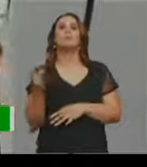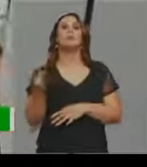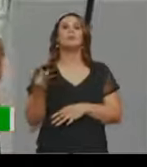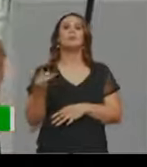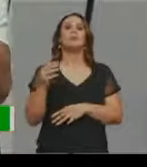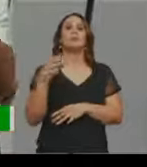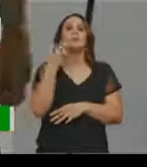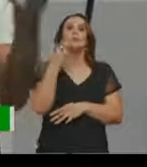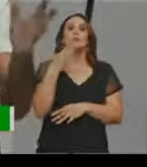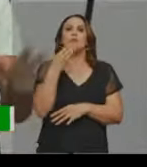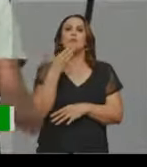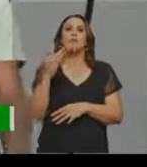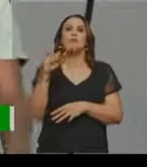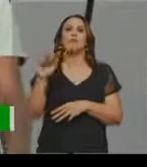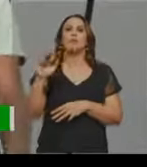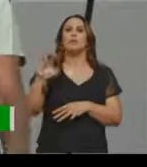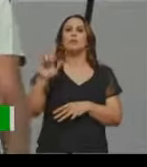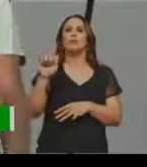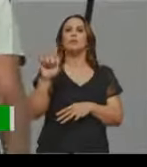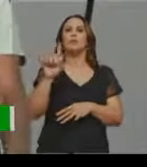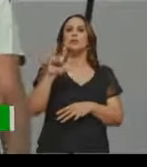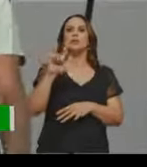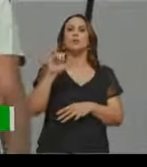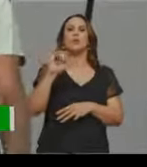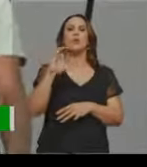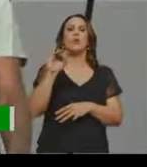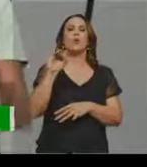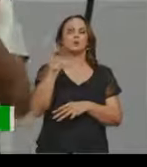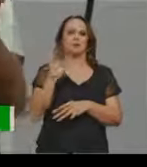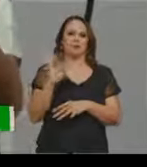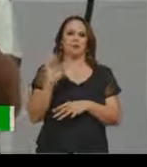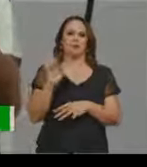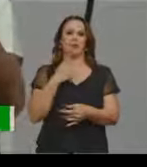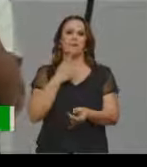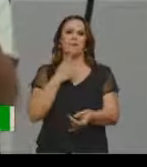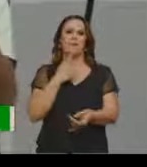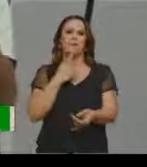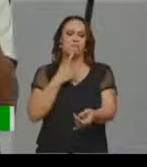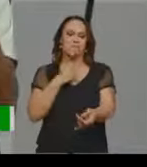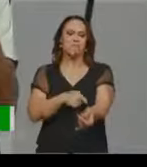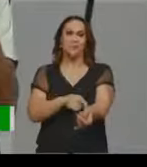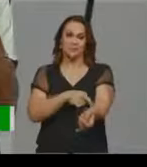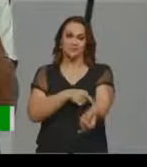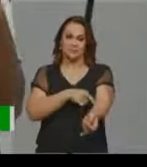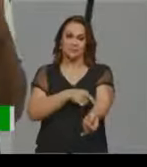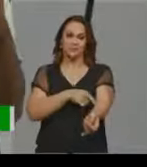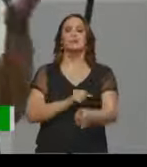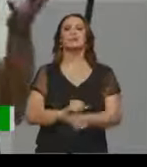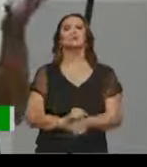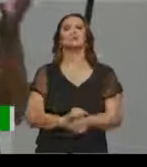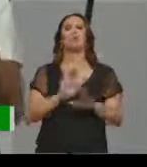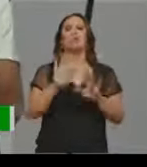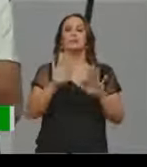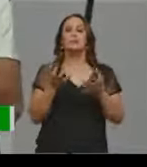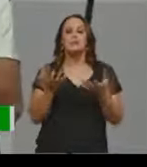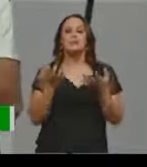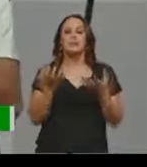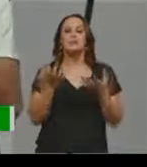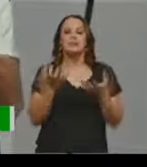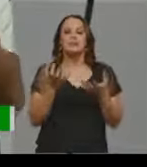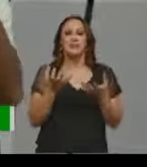ou à falta dela, ou à falta de sensibilidade a ela. Então, você quer que o pâncreas